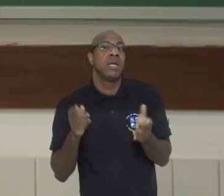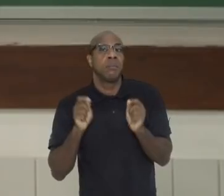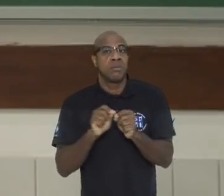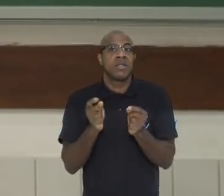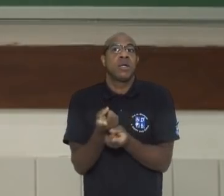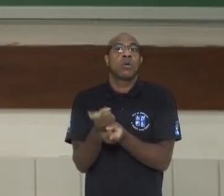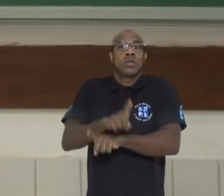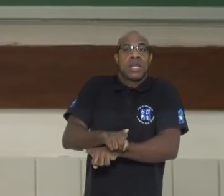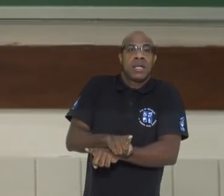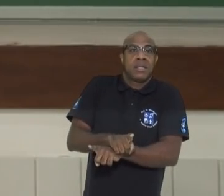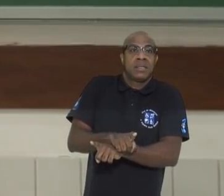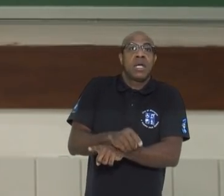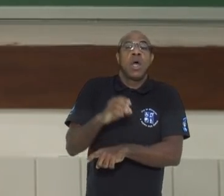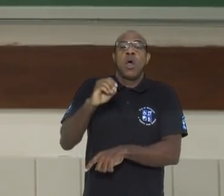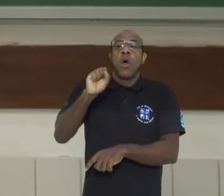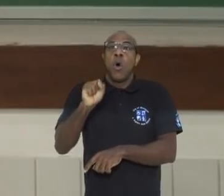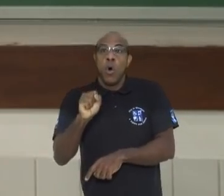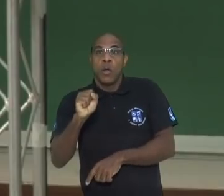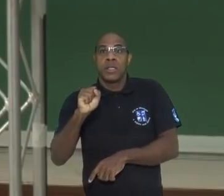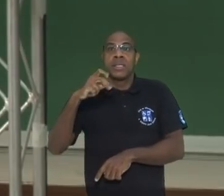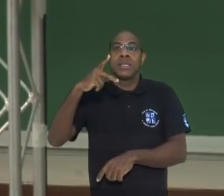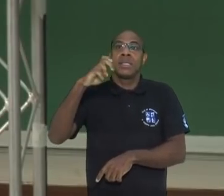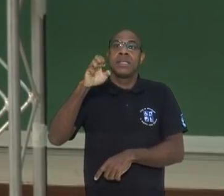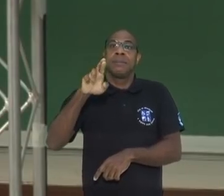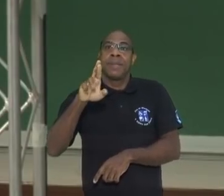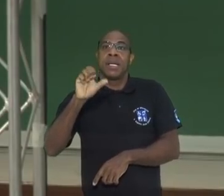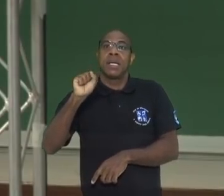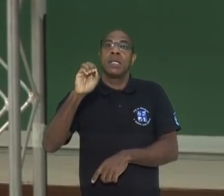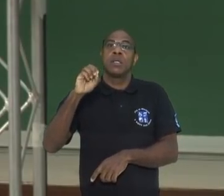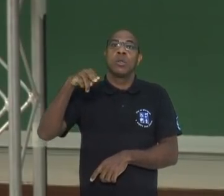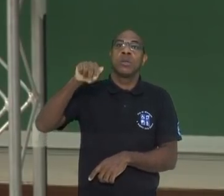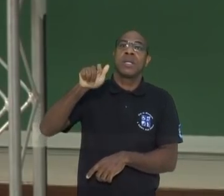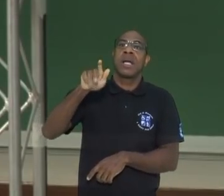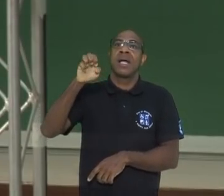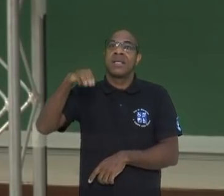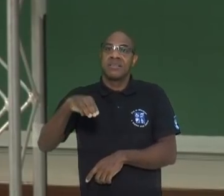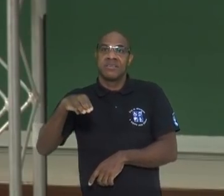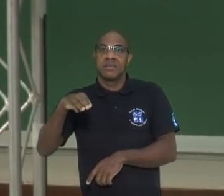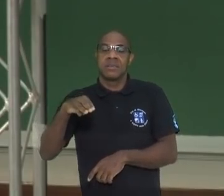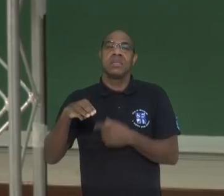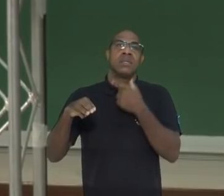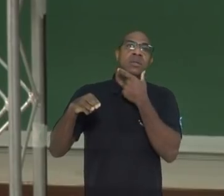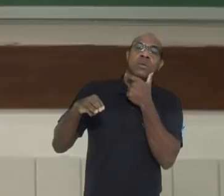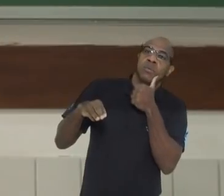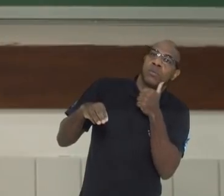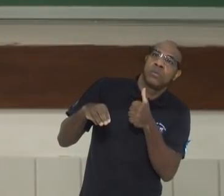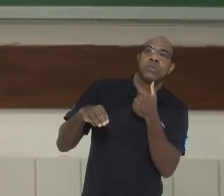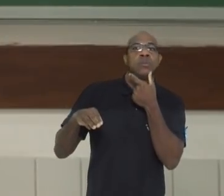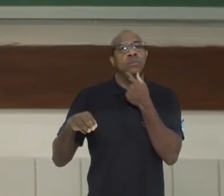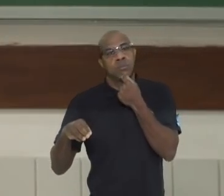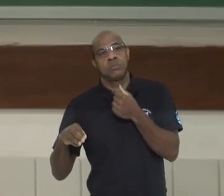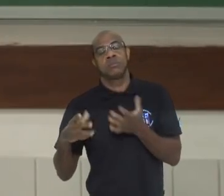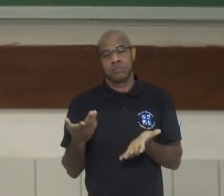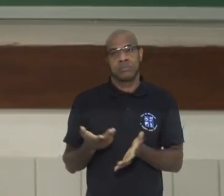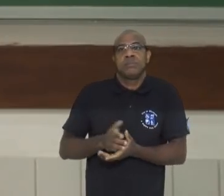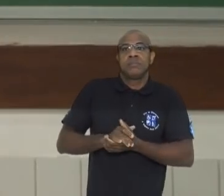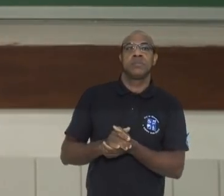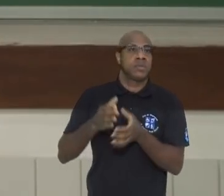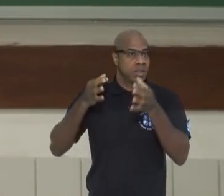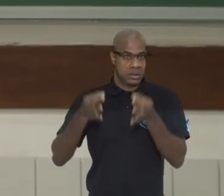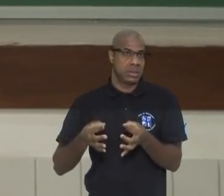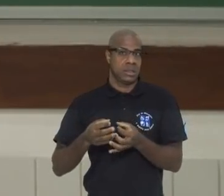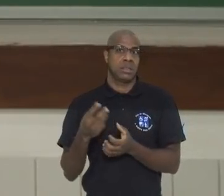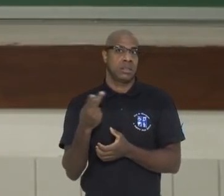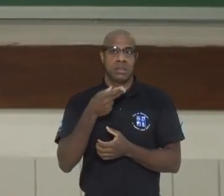contrário também, dizer os personagens e ter personagem feminino e masculino. Então, as duas formas estão corretas de